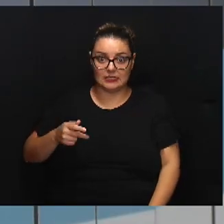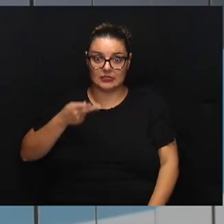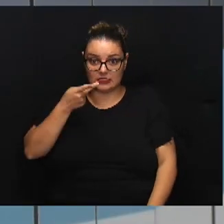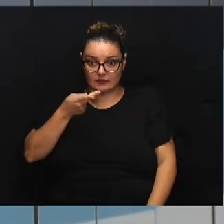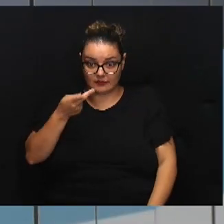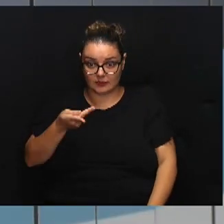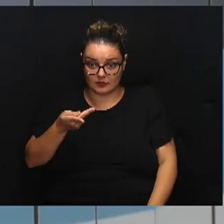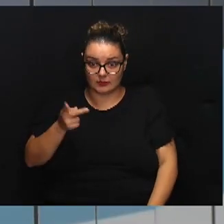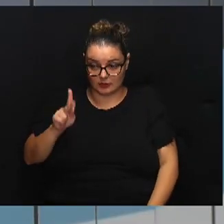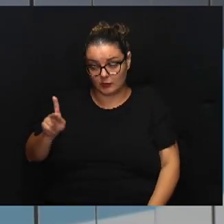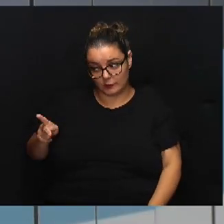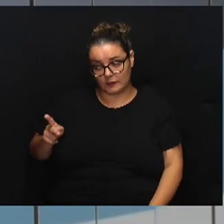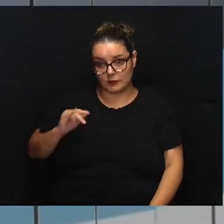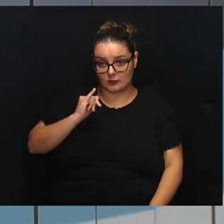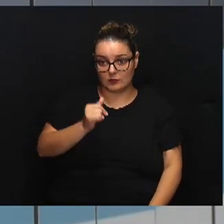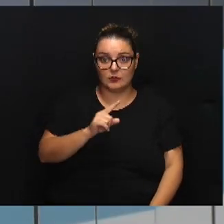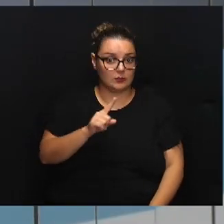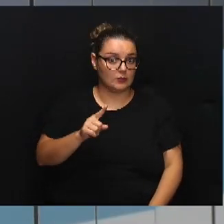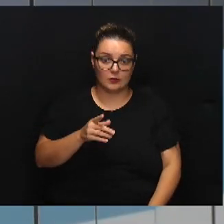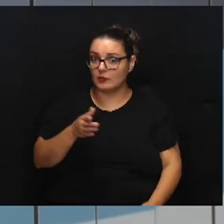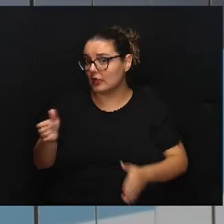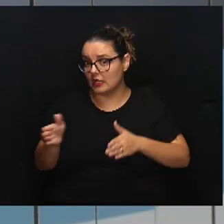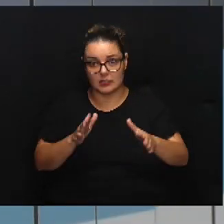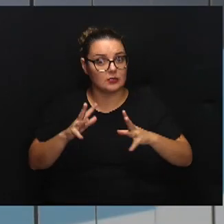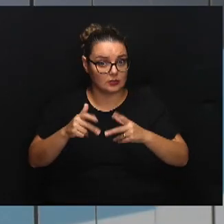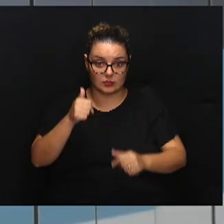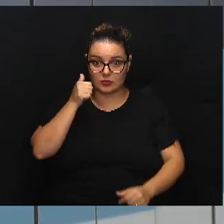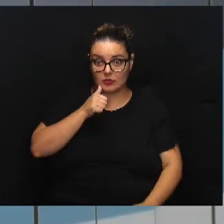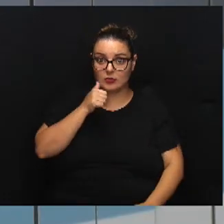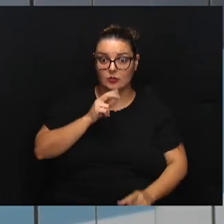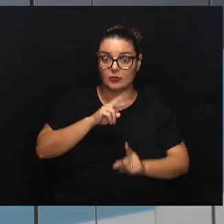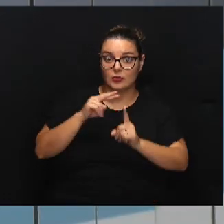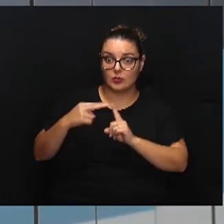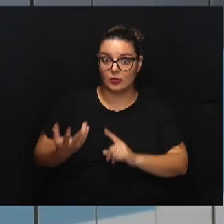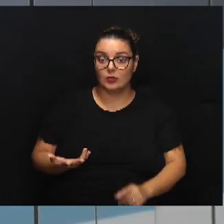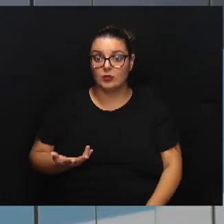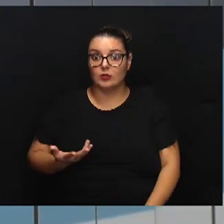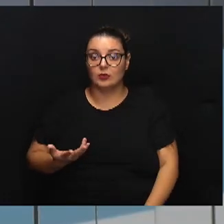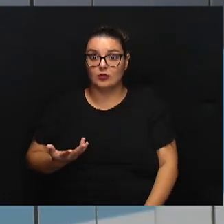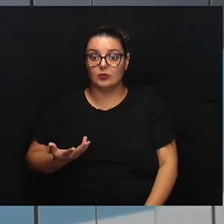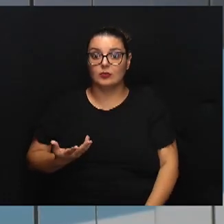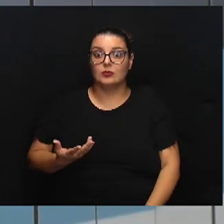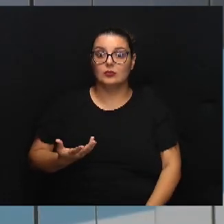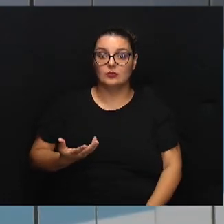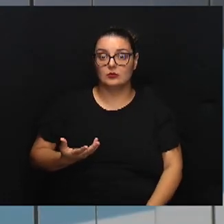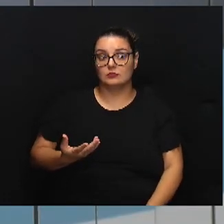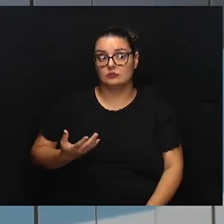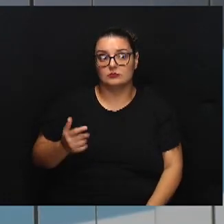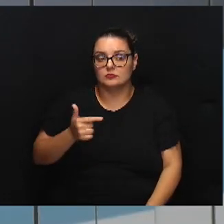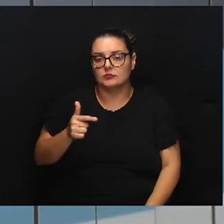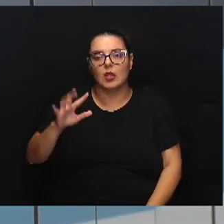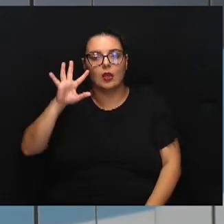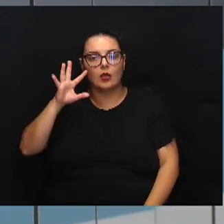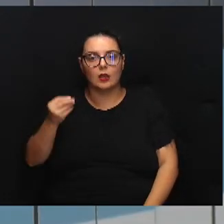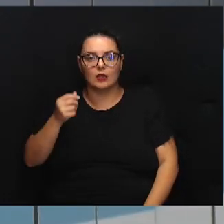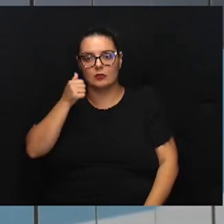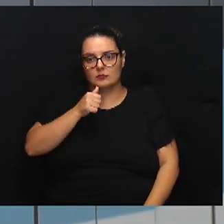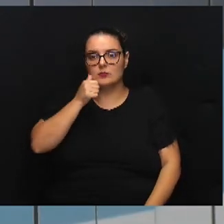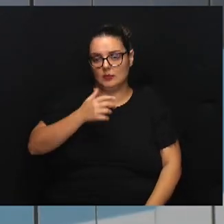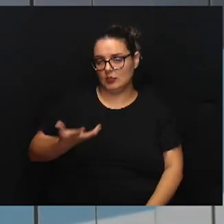fato ainda não é acessível a todas as mulheres do ponto de vista sequer do conhecimento da mulher, né? A gente